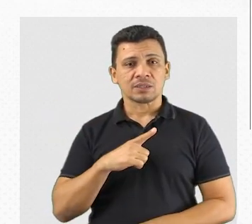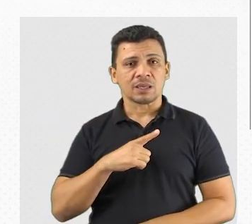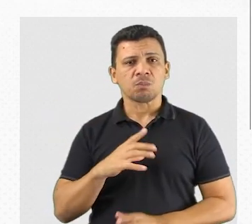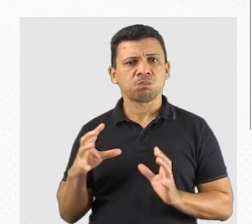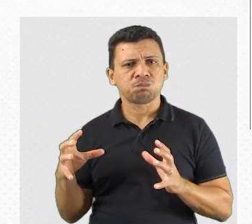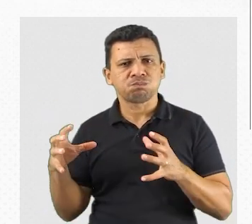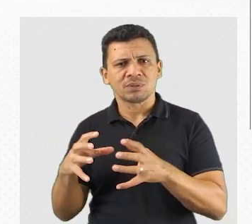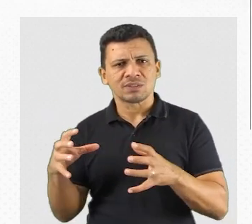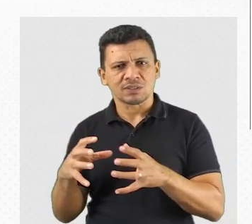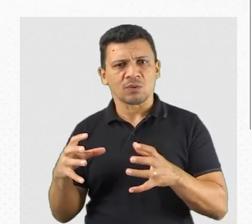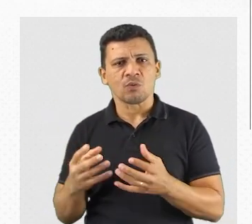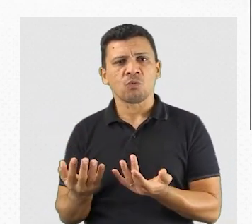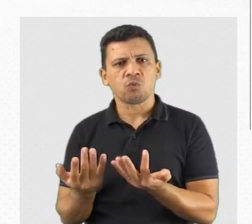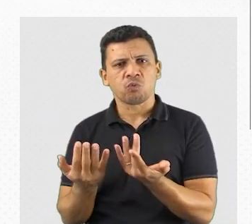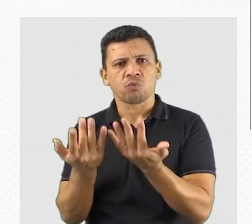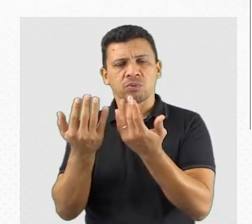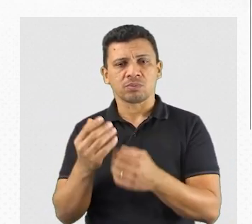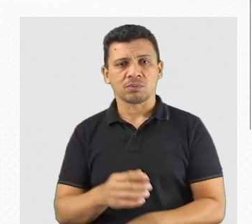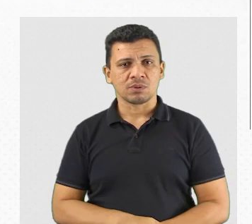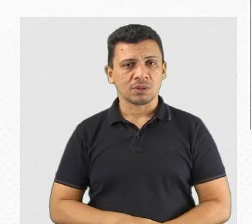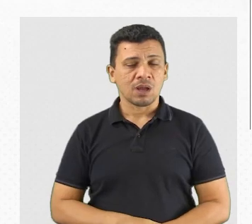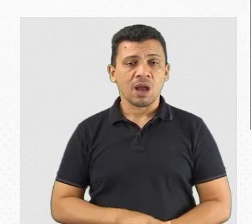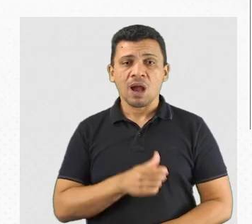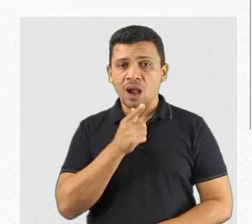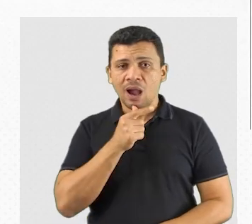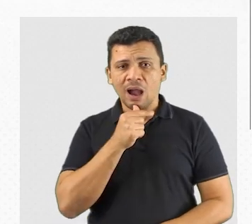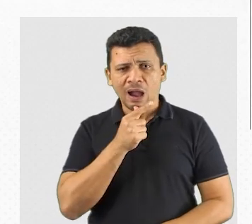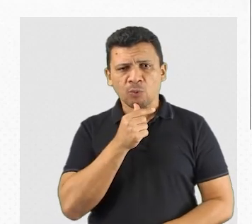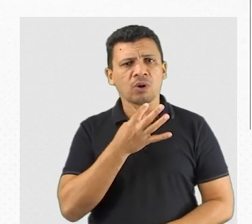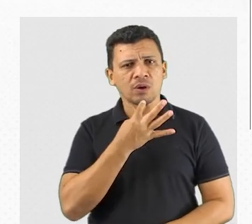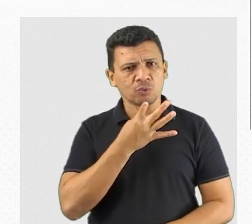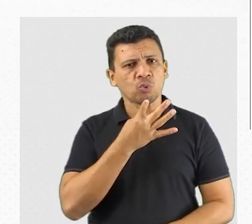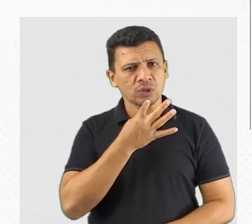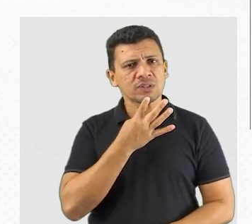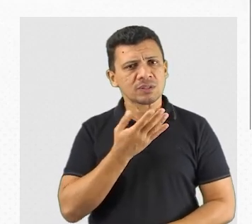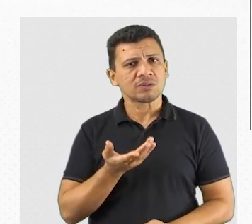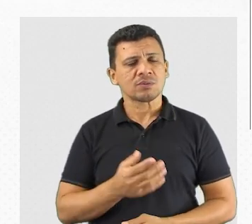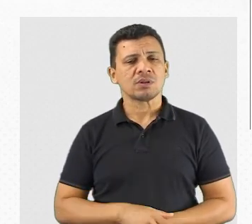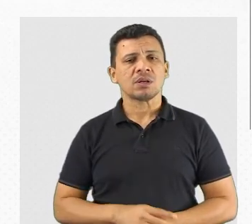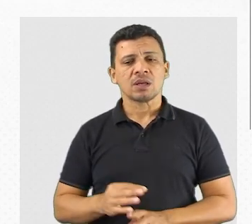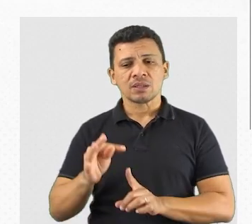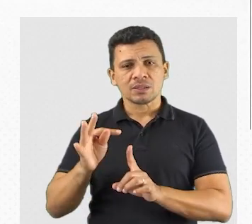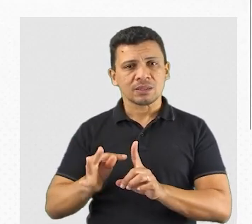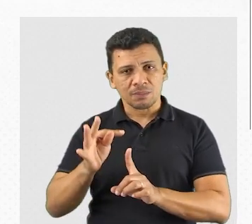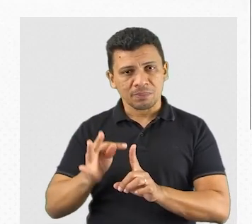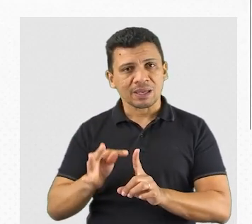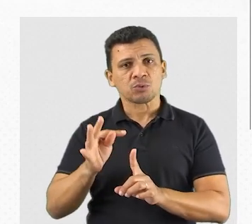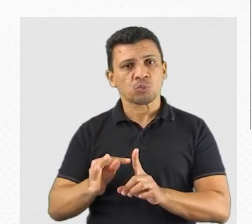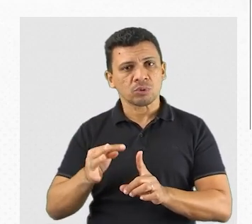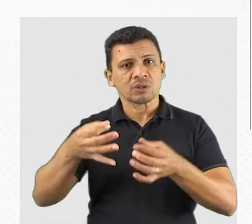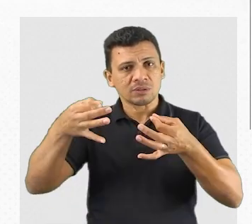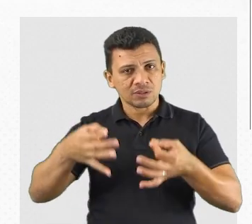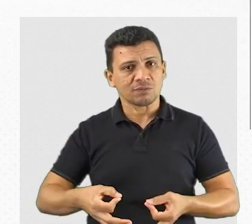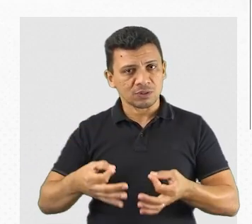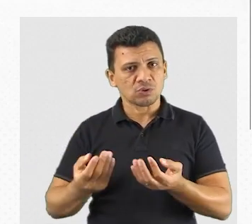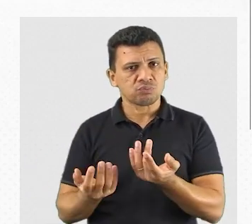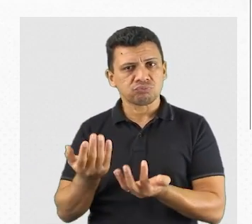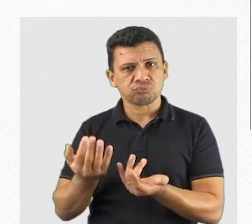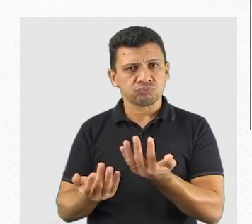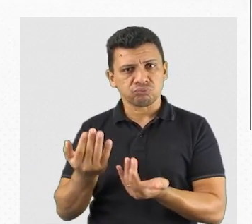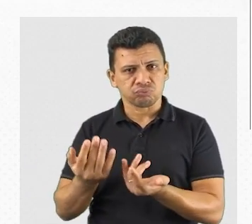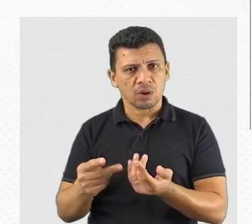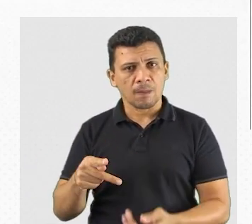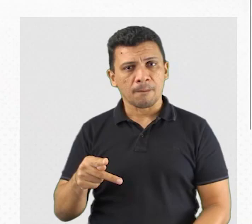vapor. Então, a água é um líquido, né, puro, bem conhecido aí de todos, que tem temperatura de ebulição muito bem definida, por ser uma substância